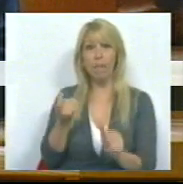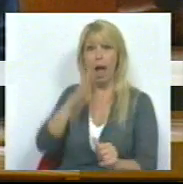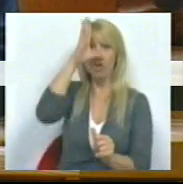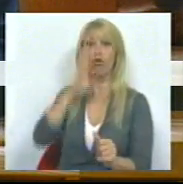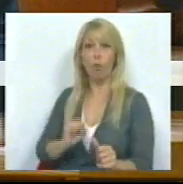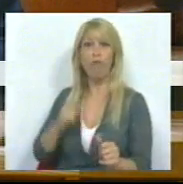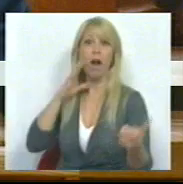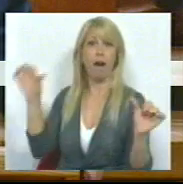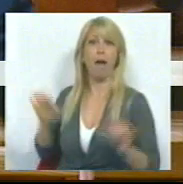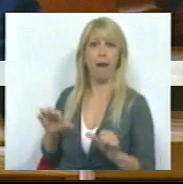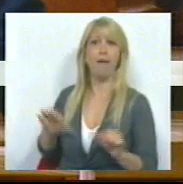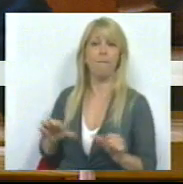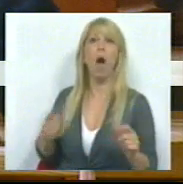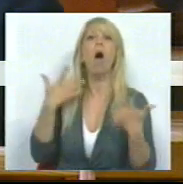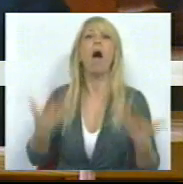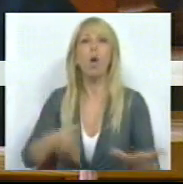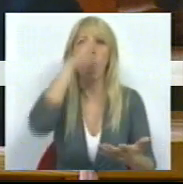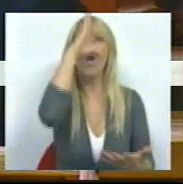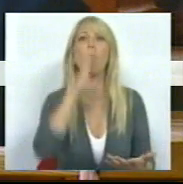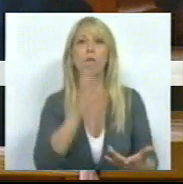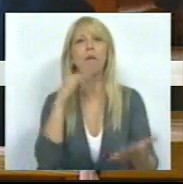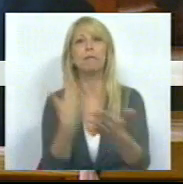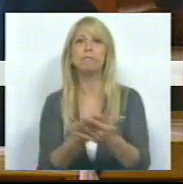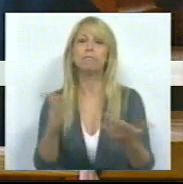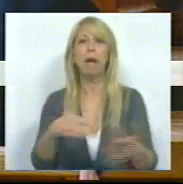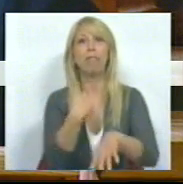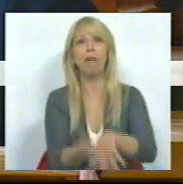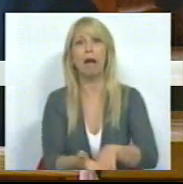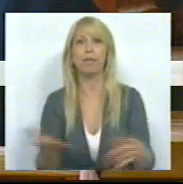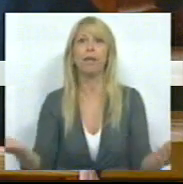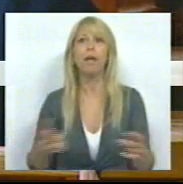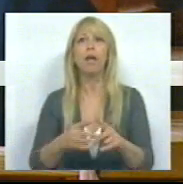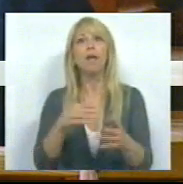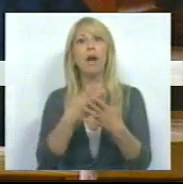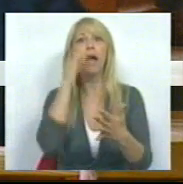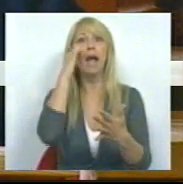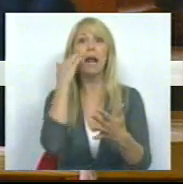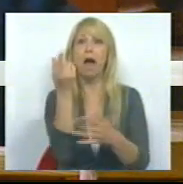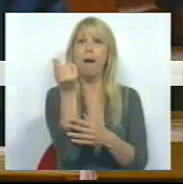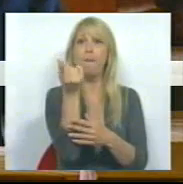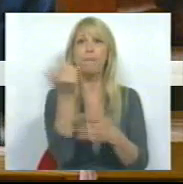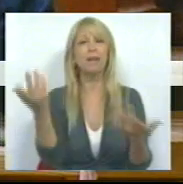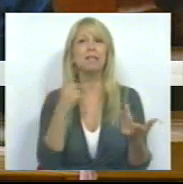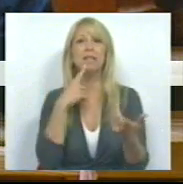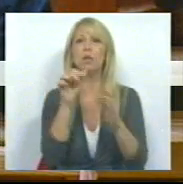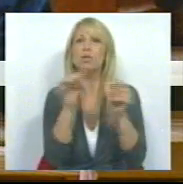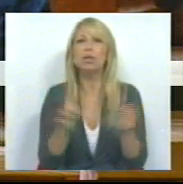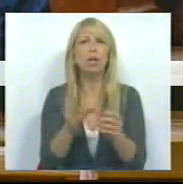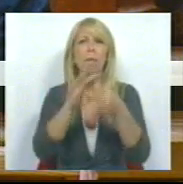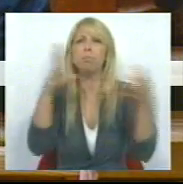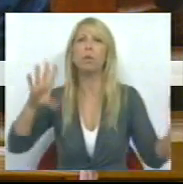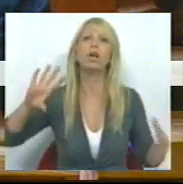tarde, mal e a más horas, agravando os custos dos prémios e mantendo um sistema desadequado para a região.